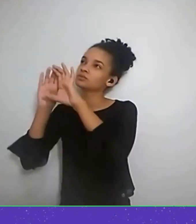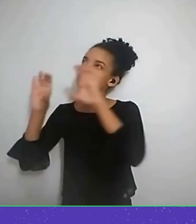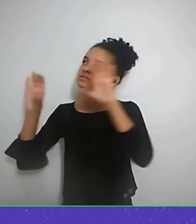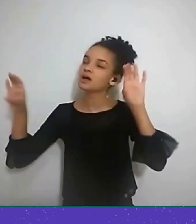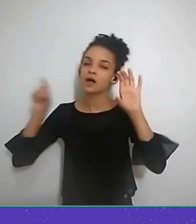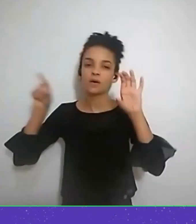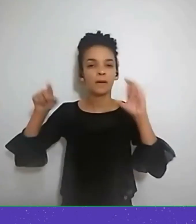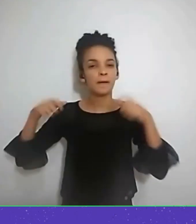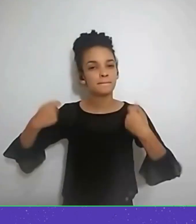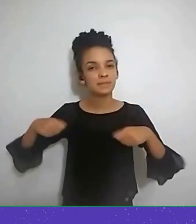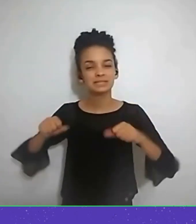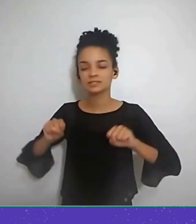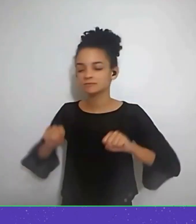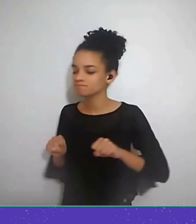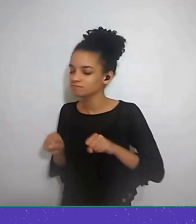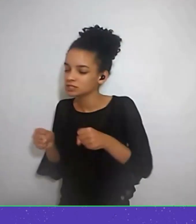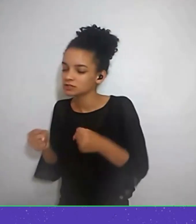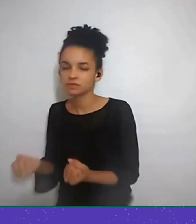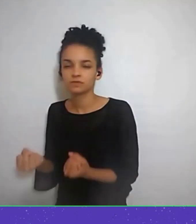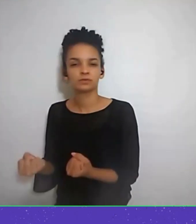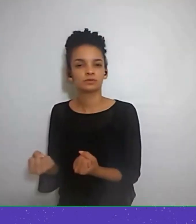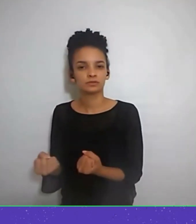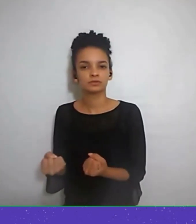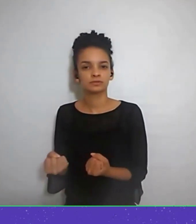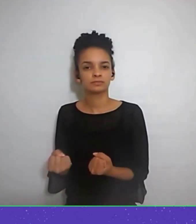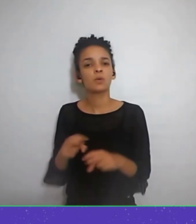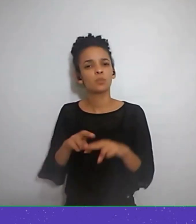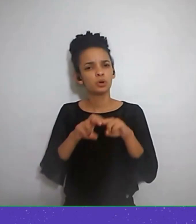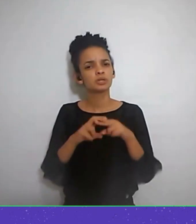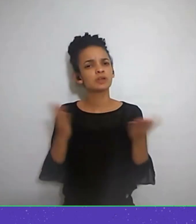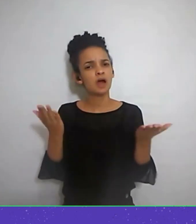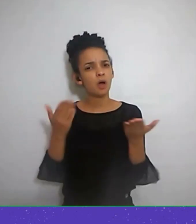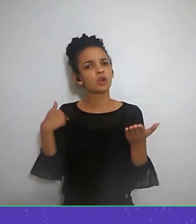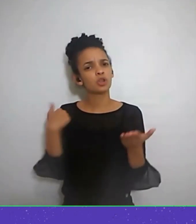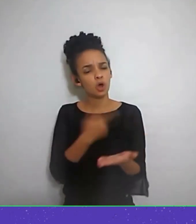irmãos, vamos tomar força o reino dos céus, isto é,